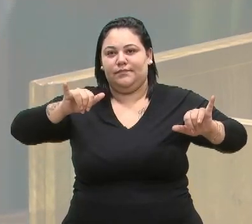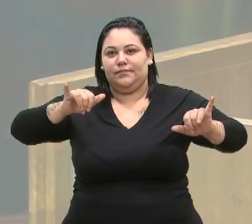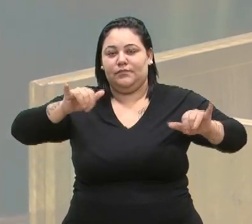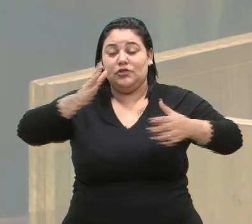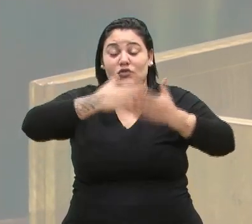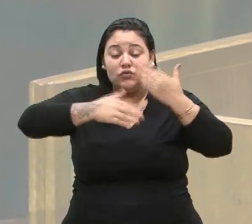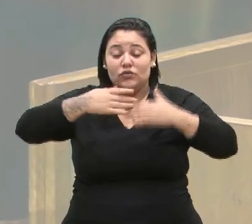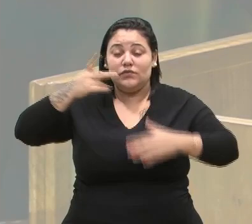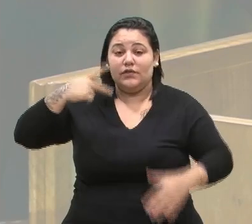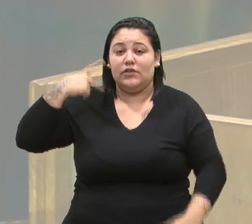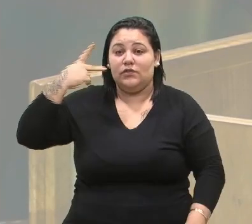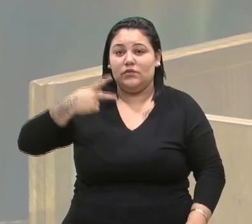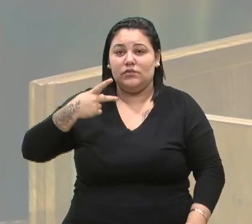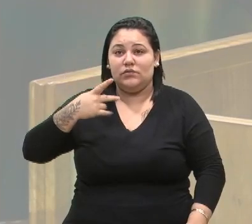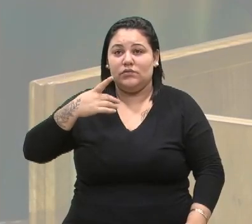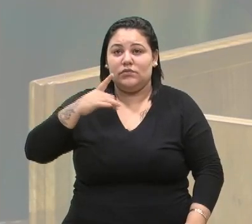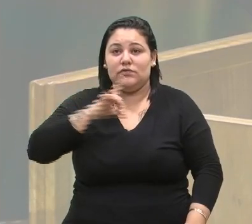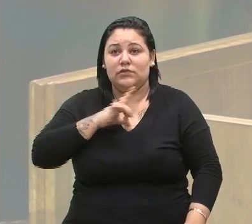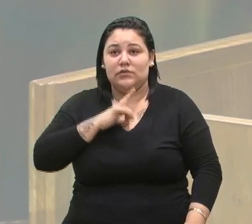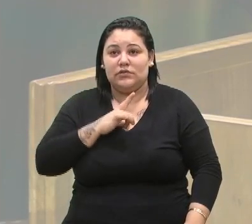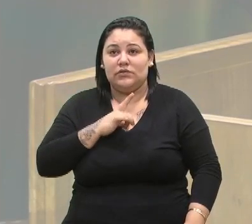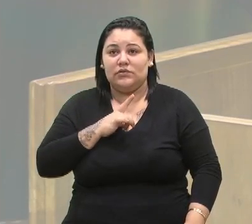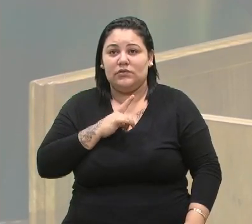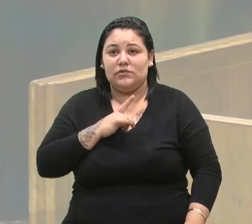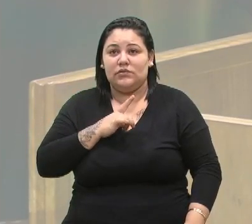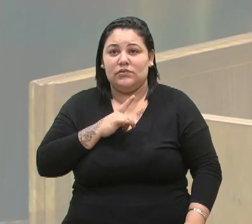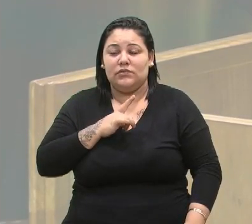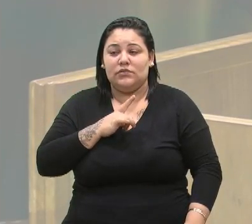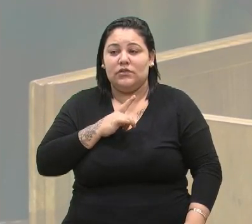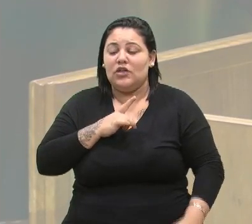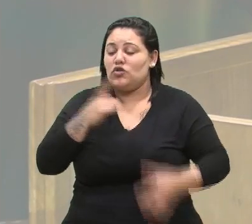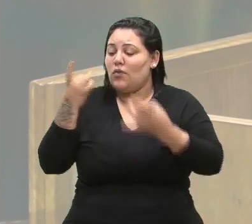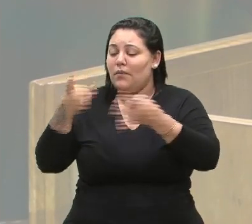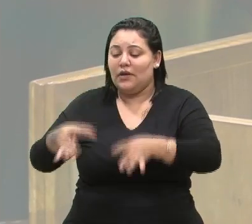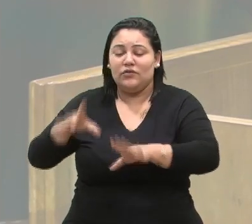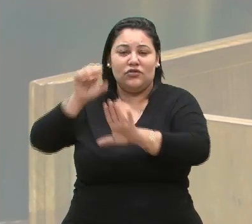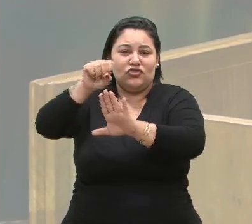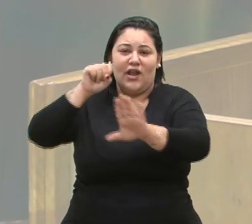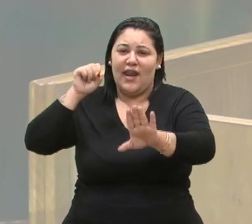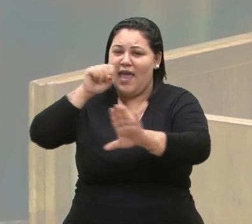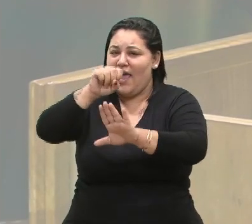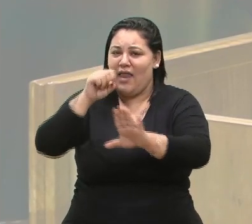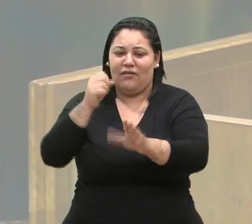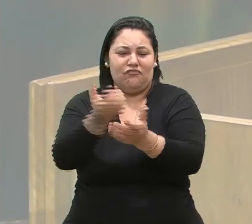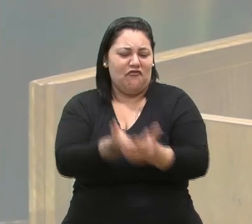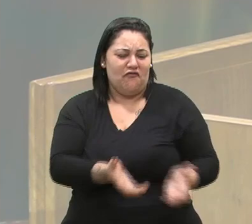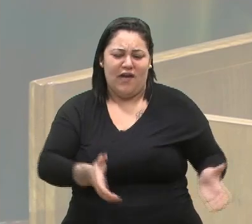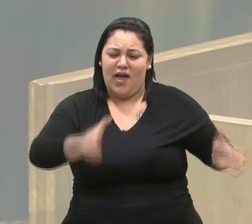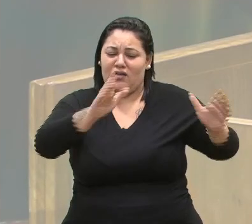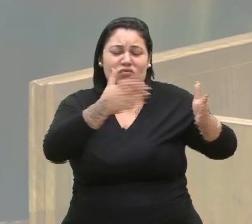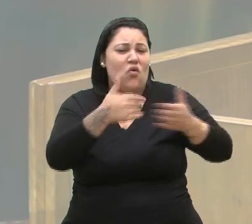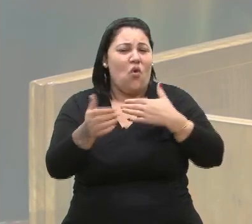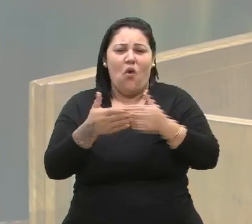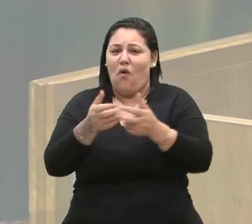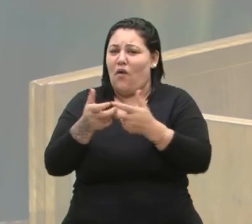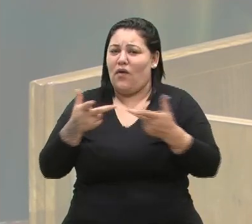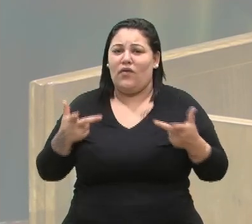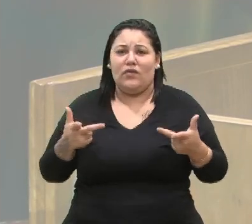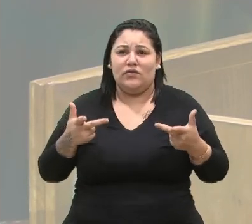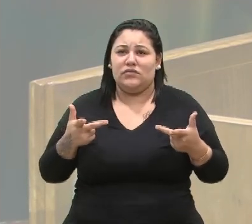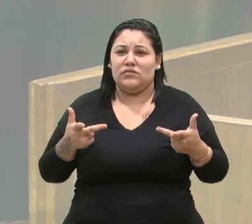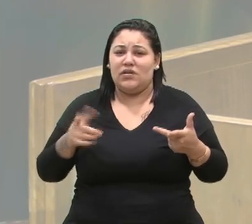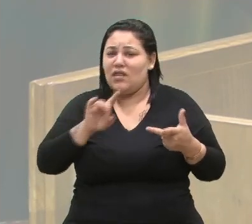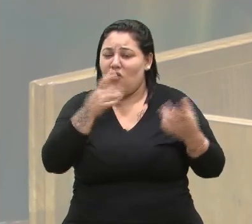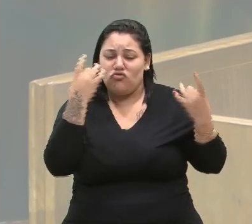divulguem. Está sobrando uma janela, está sobrando uma porta, está sobrando um vaso, ao invés de ir para o